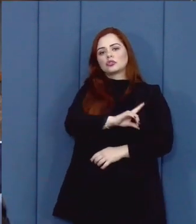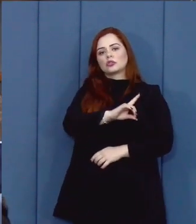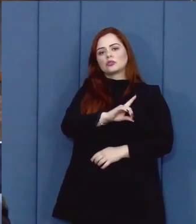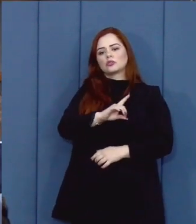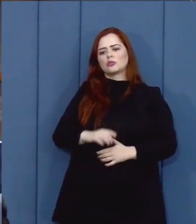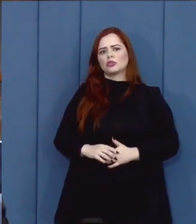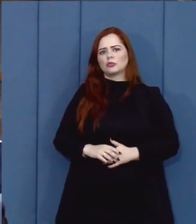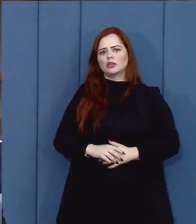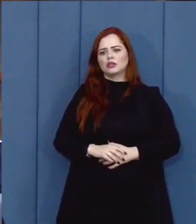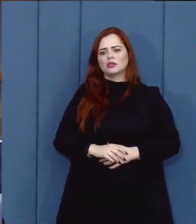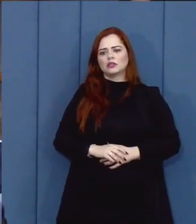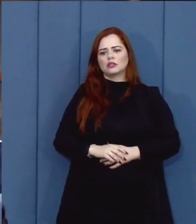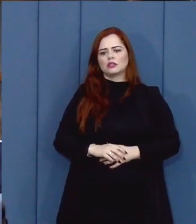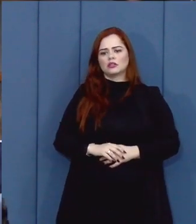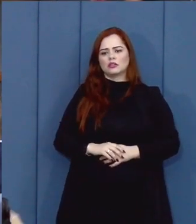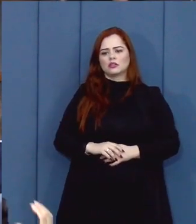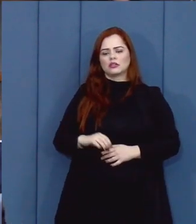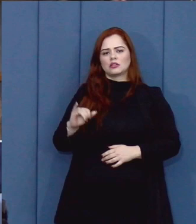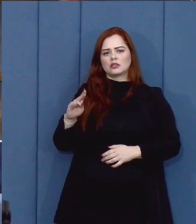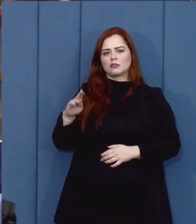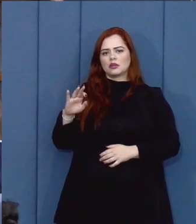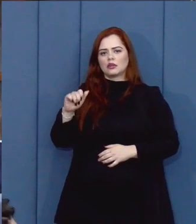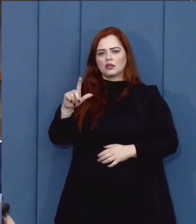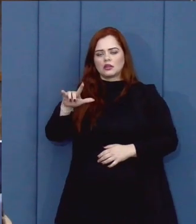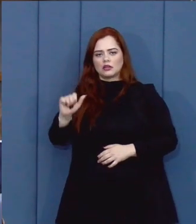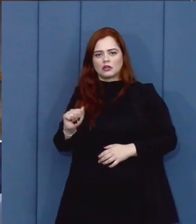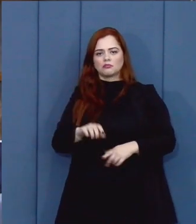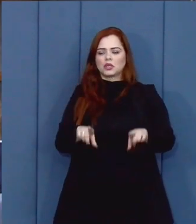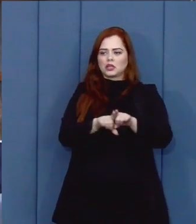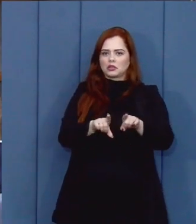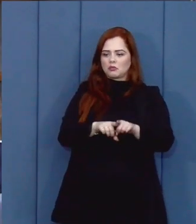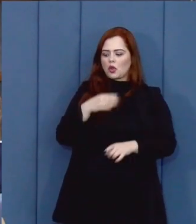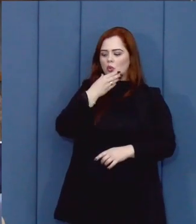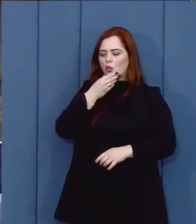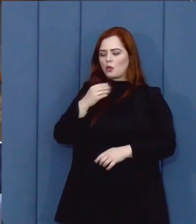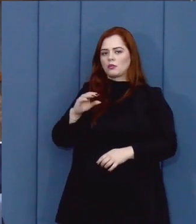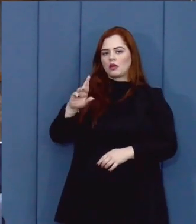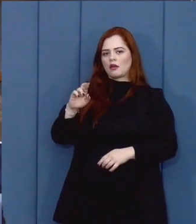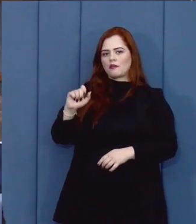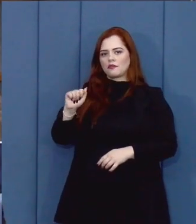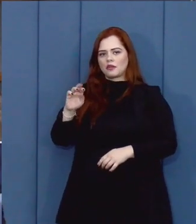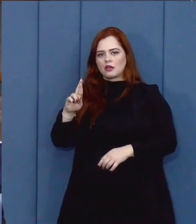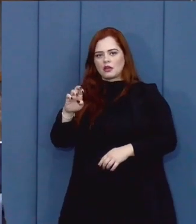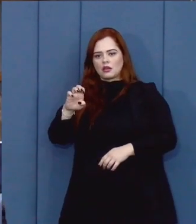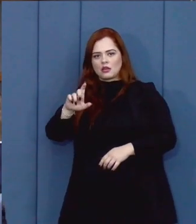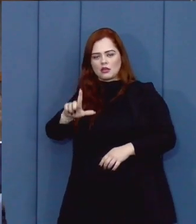IDEC. E convidamos o senhor Rafael Zavala, representante da FAO no Brasil.